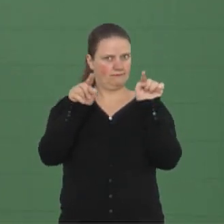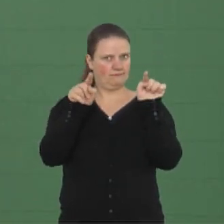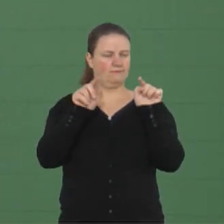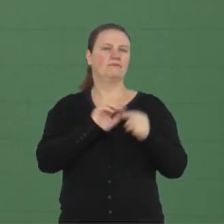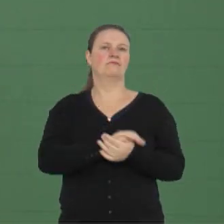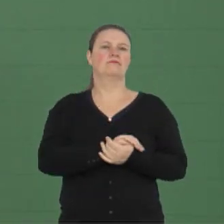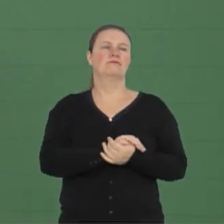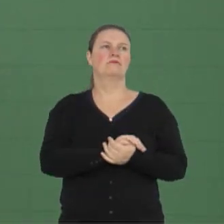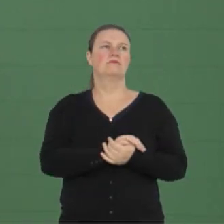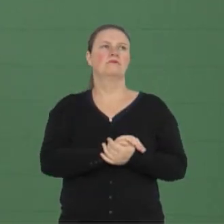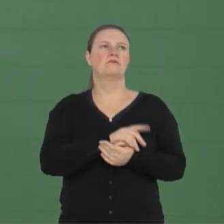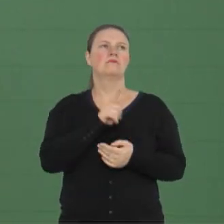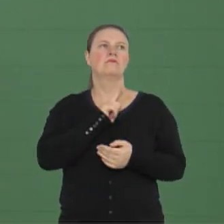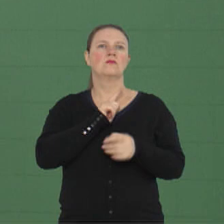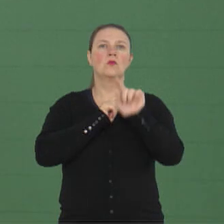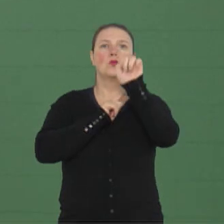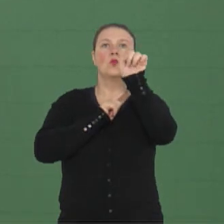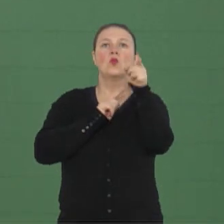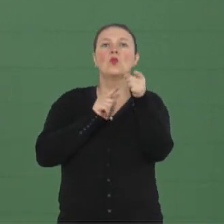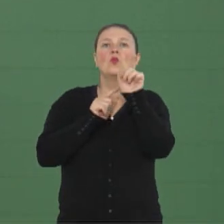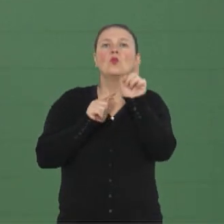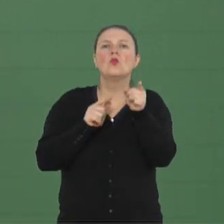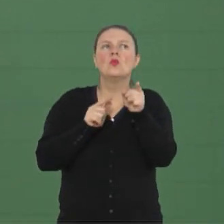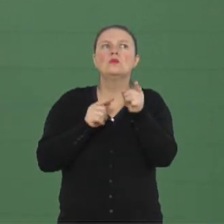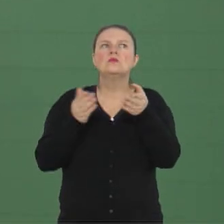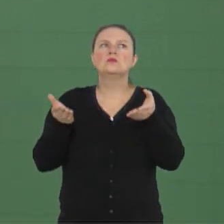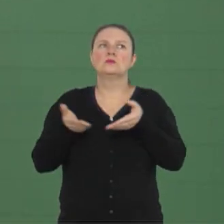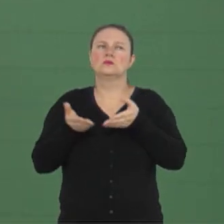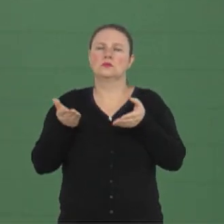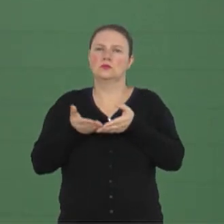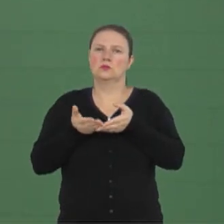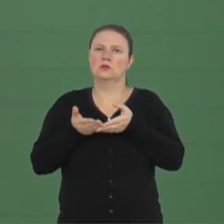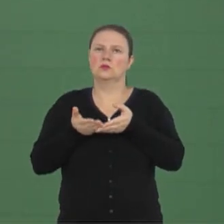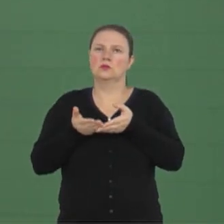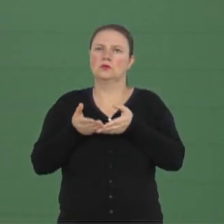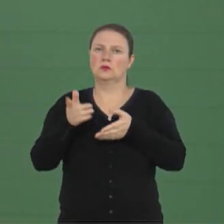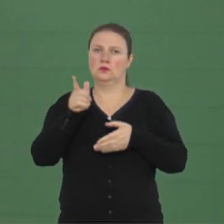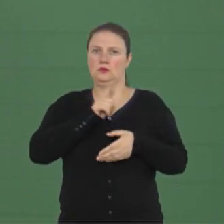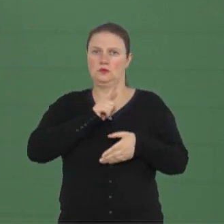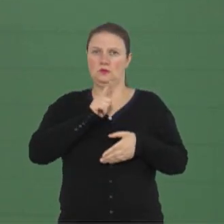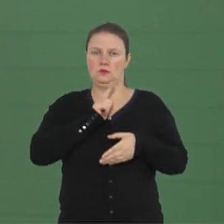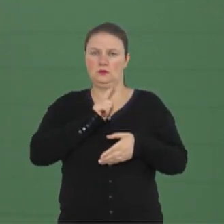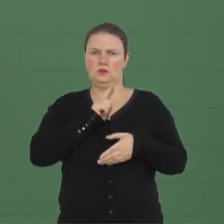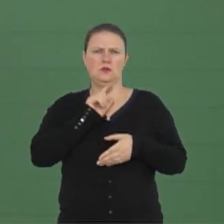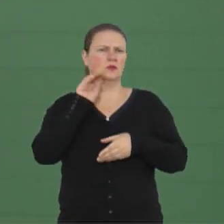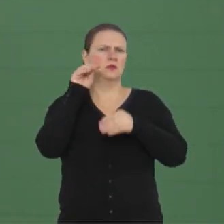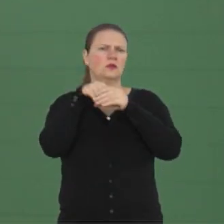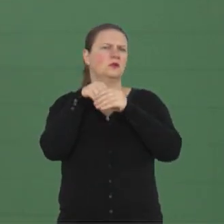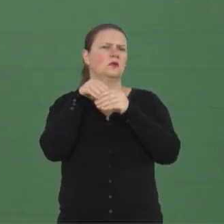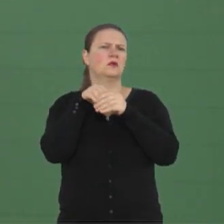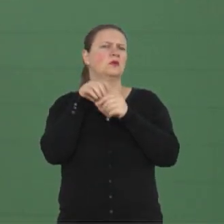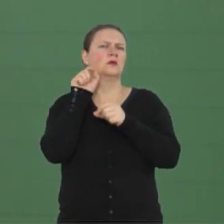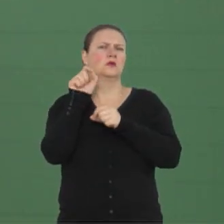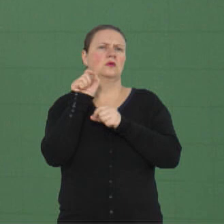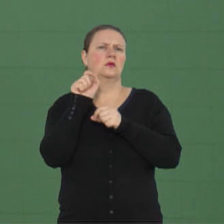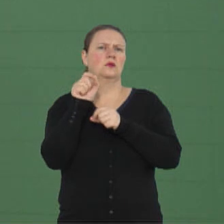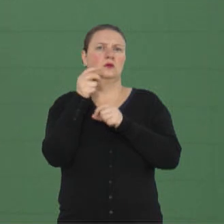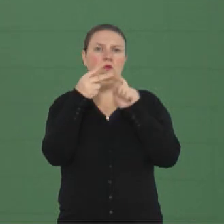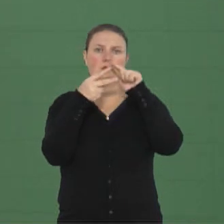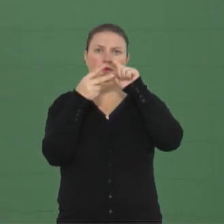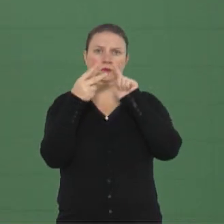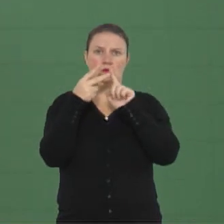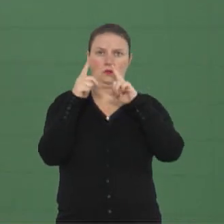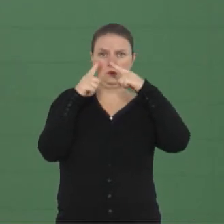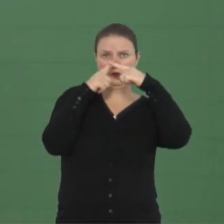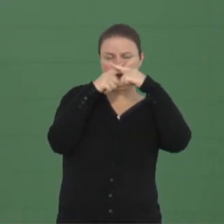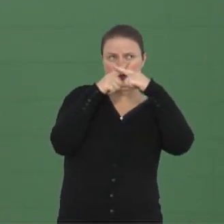o parênteses porque nesta expressão eu tenho aqui dentro 2